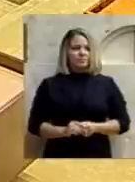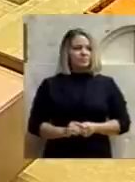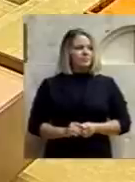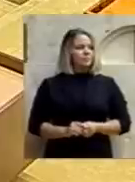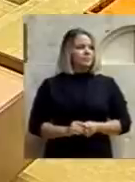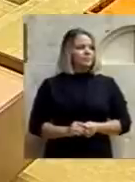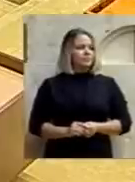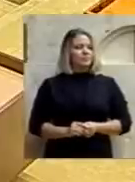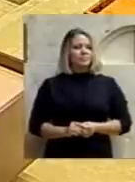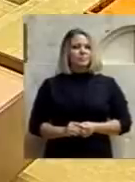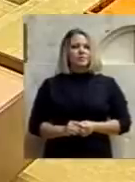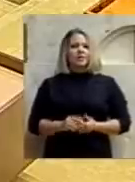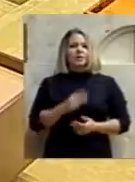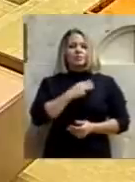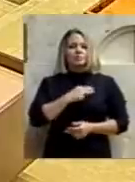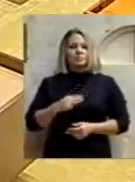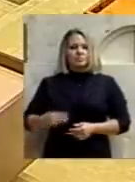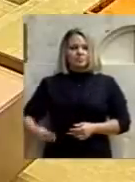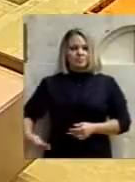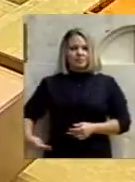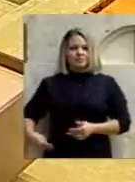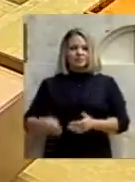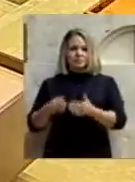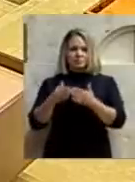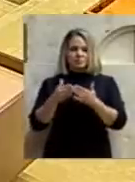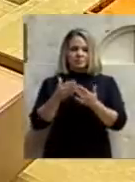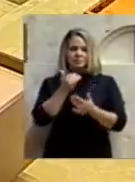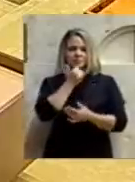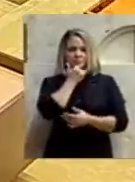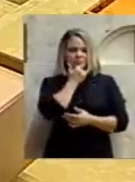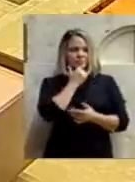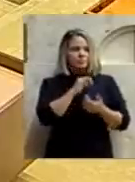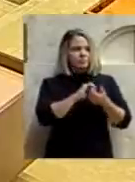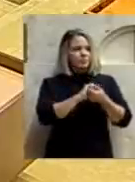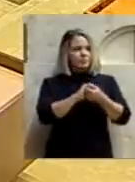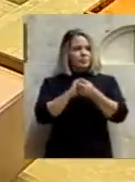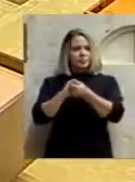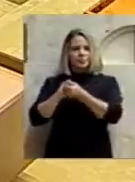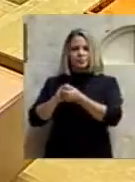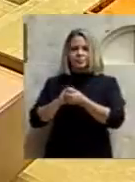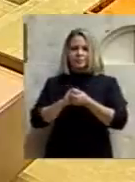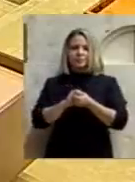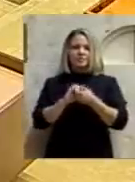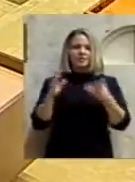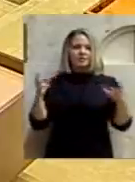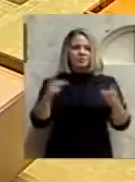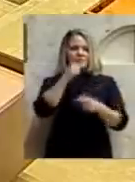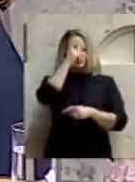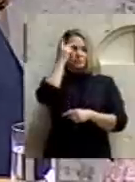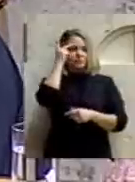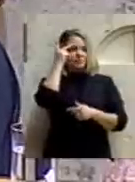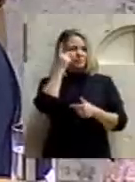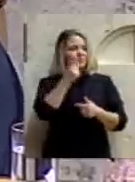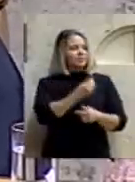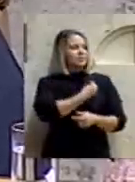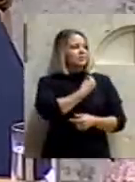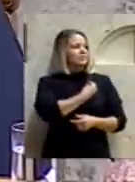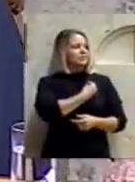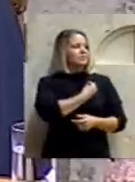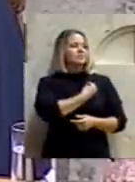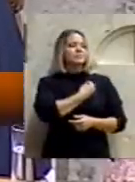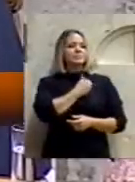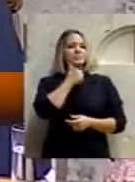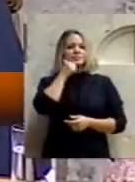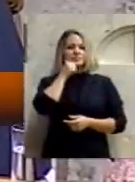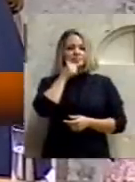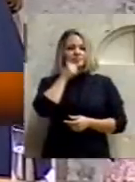Como ministro Luiz Fux, peço licença para cumprimentar a todos os presentes na pessoa da eminente Presidente da